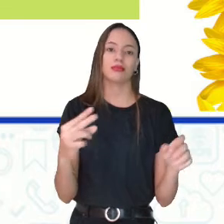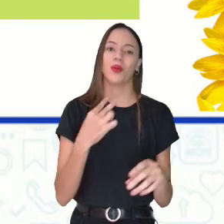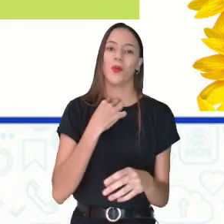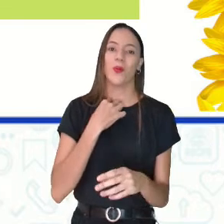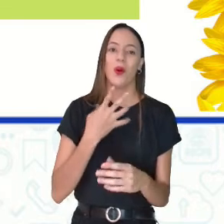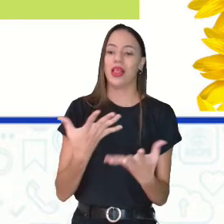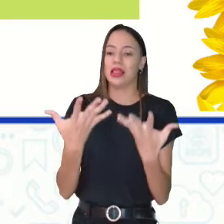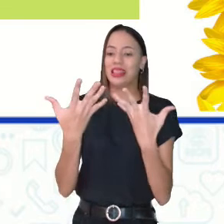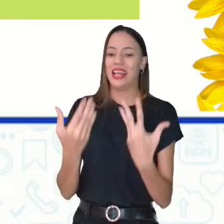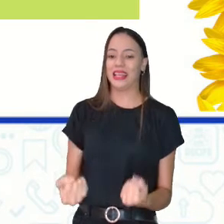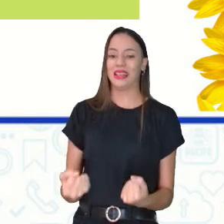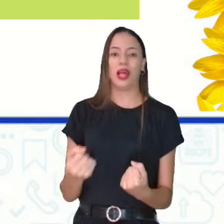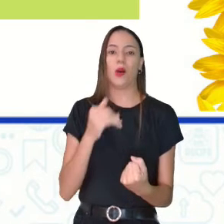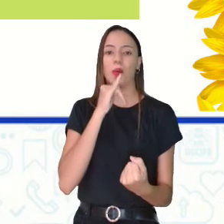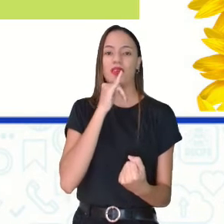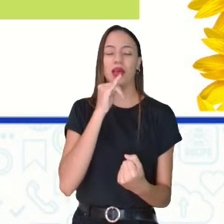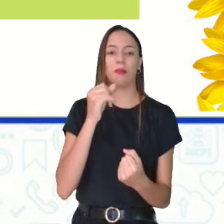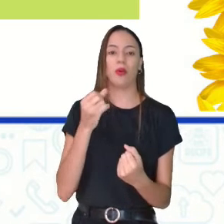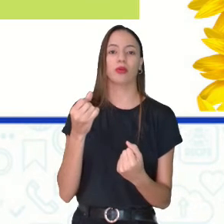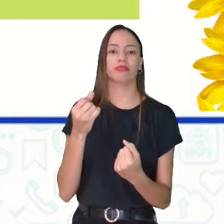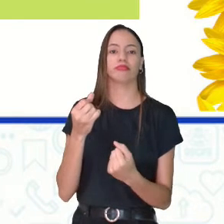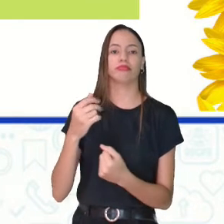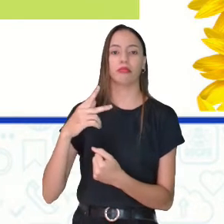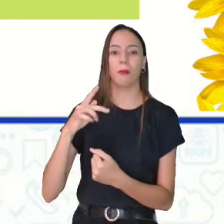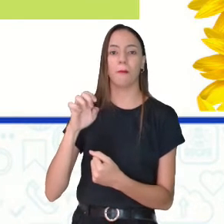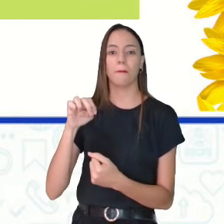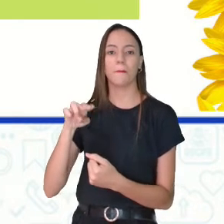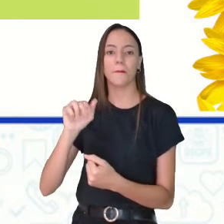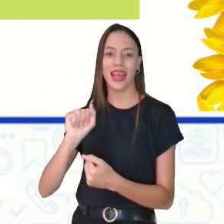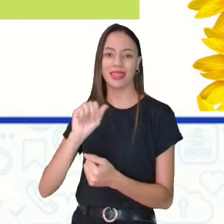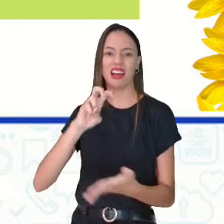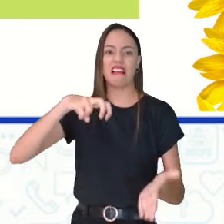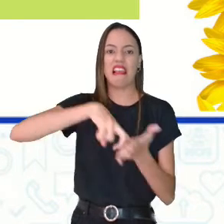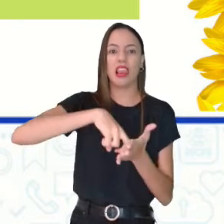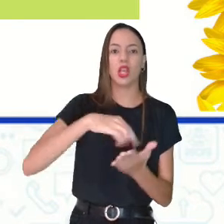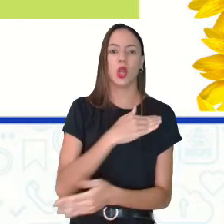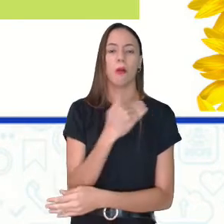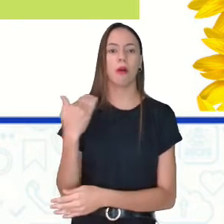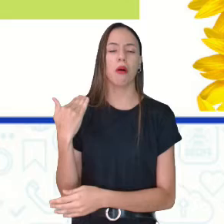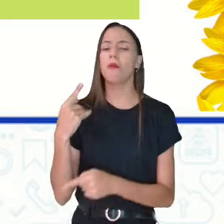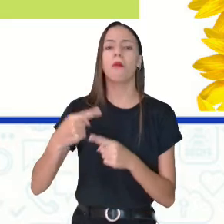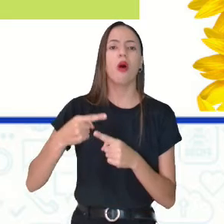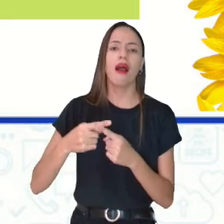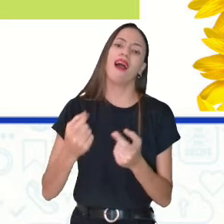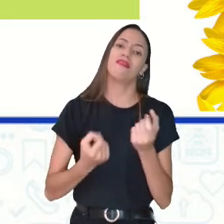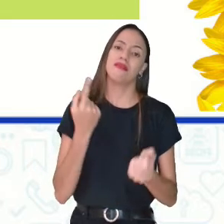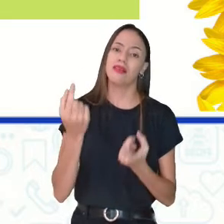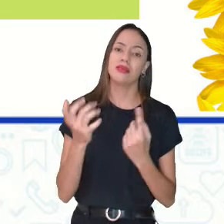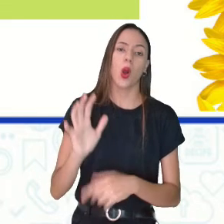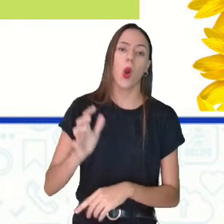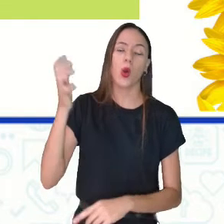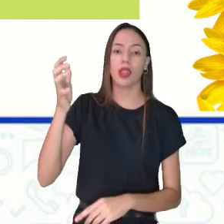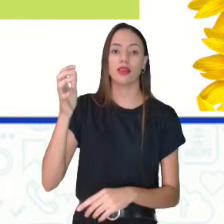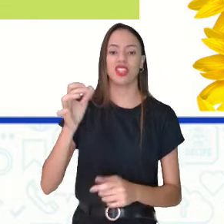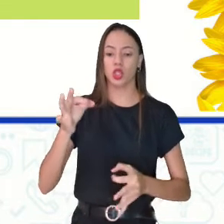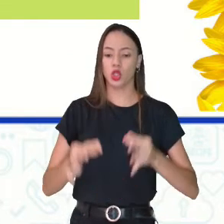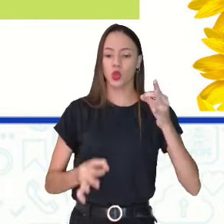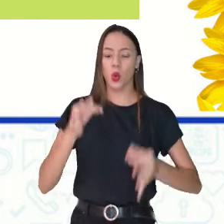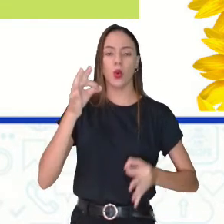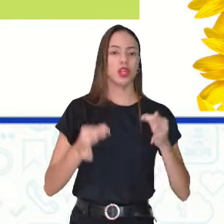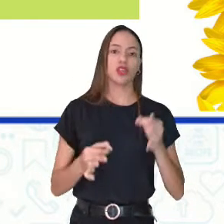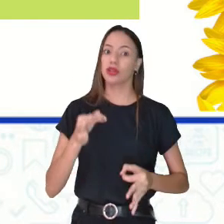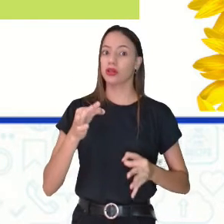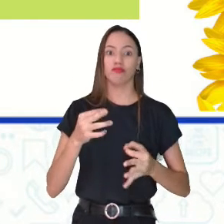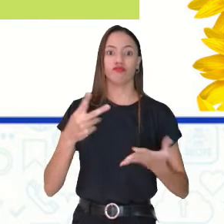de morte, uma vez que existe sempre a possibilidade de um erro jurídico que, no